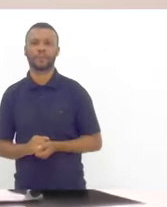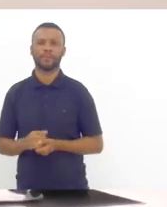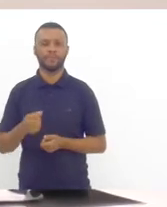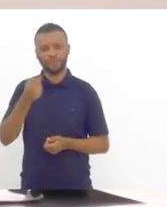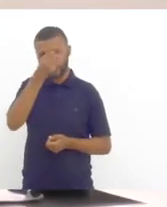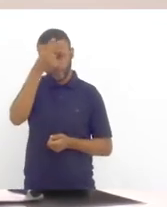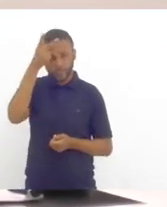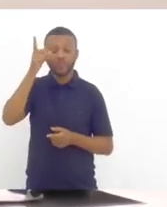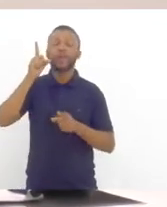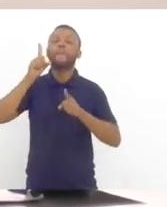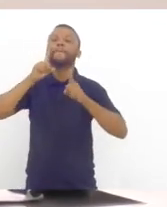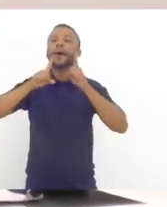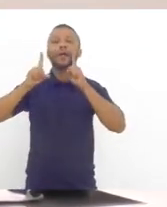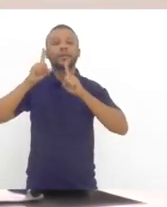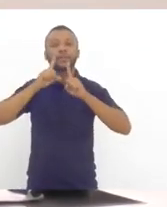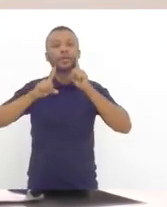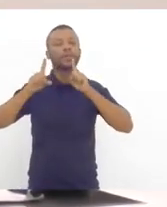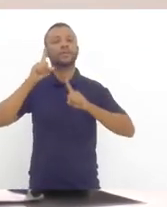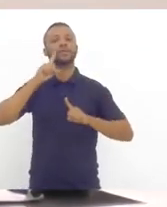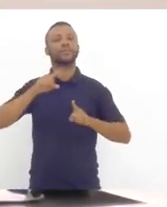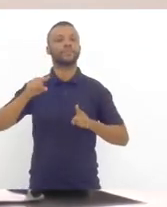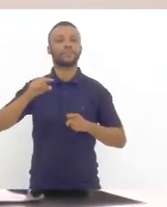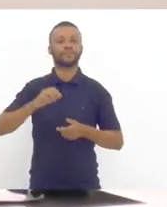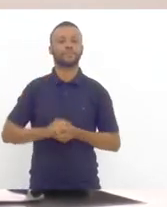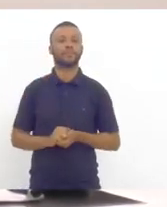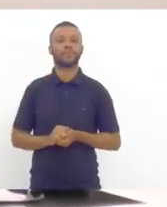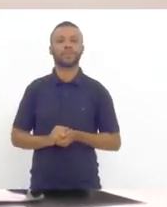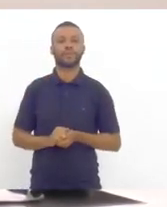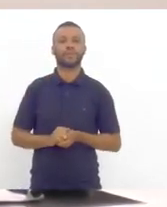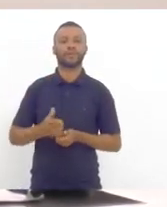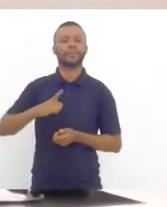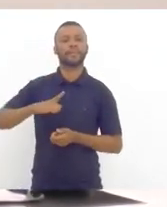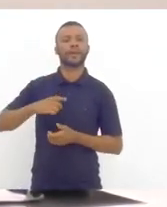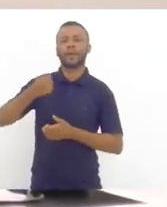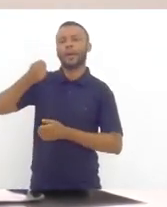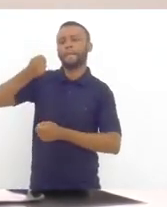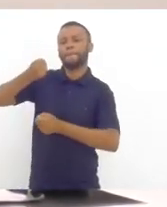de Maricá ocupa